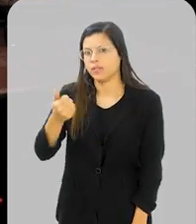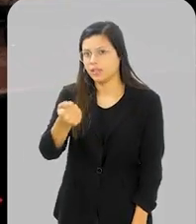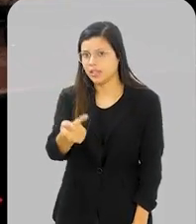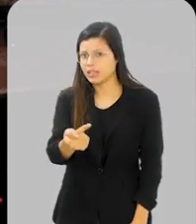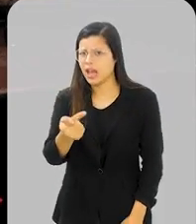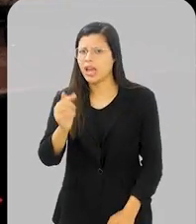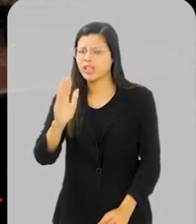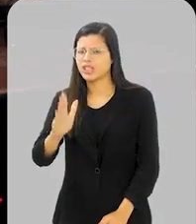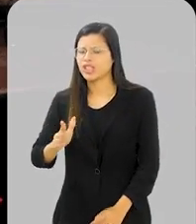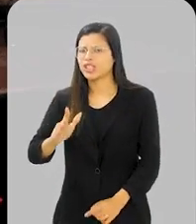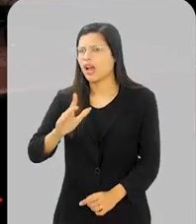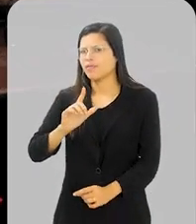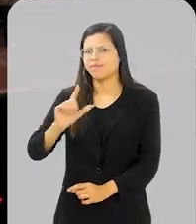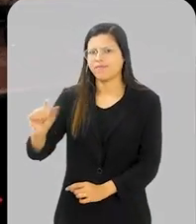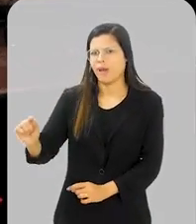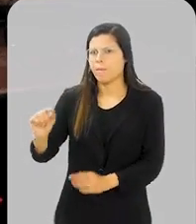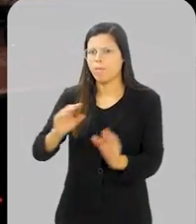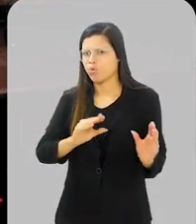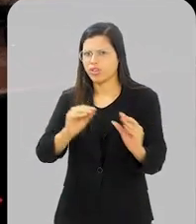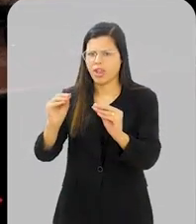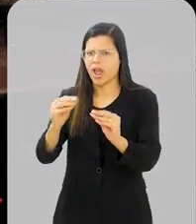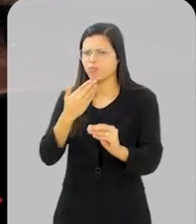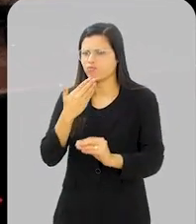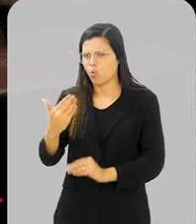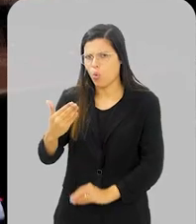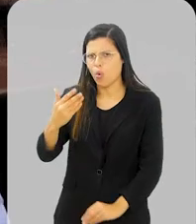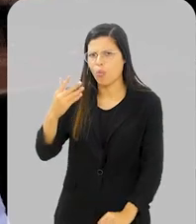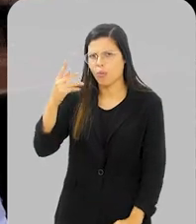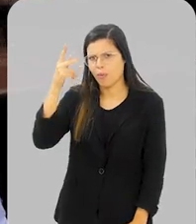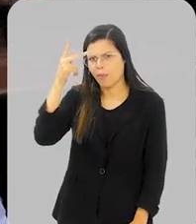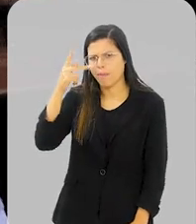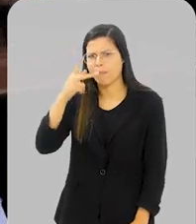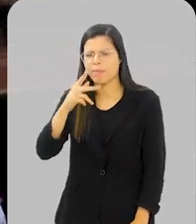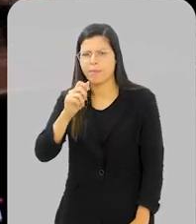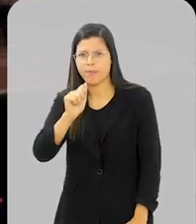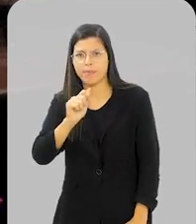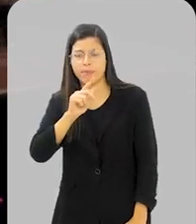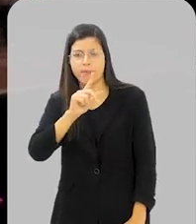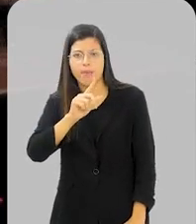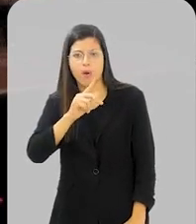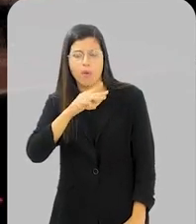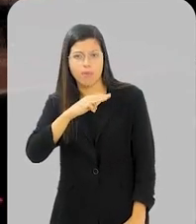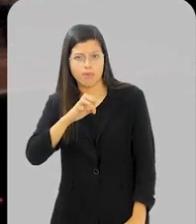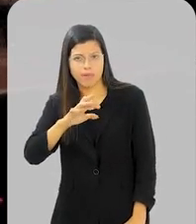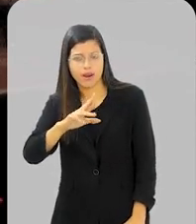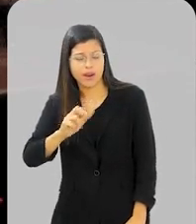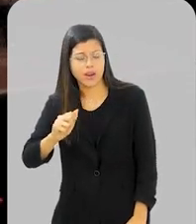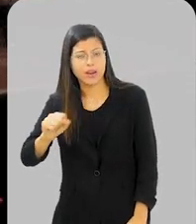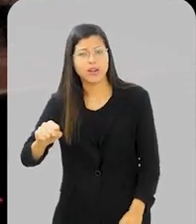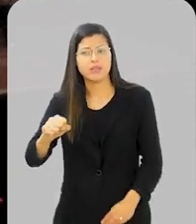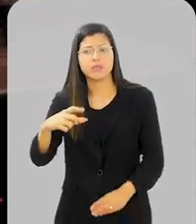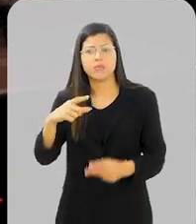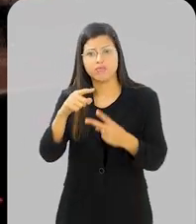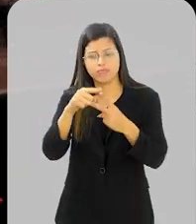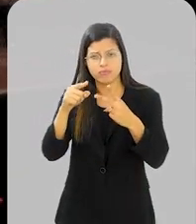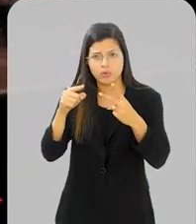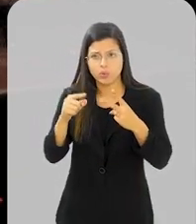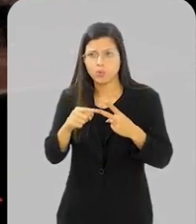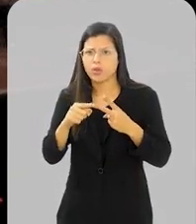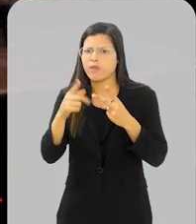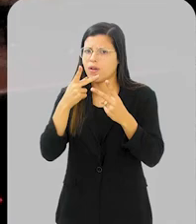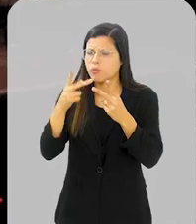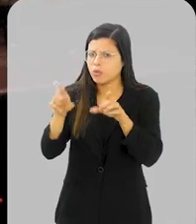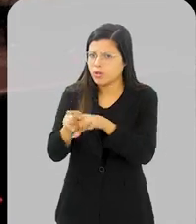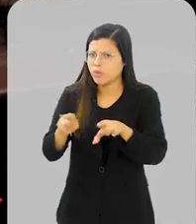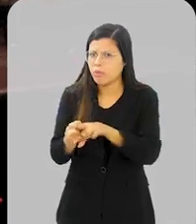tá, já está caindo fora. Vinícius Júnior não produziu o que sabe. São dois jogadores e se falou muito